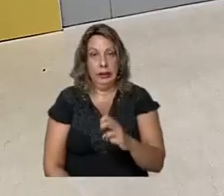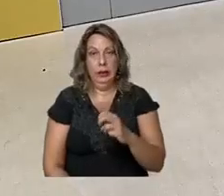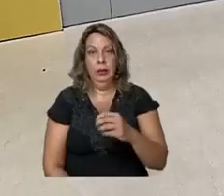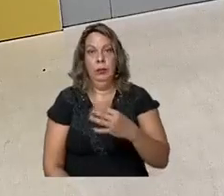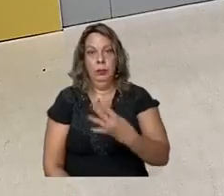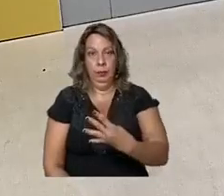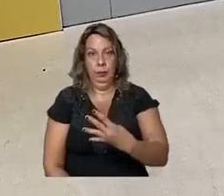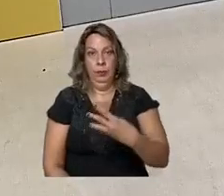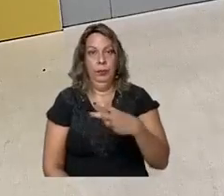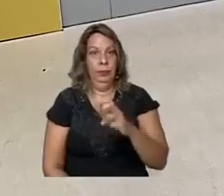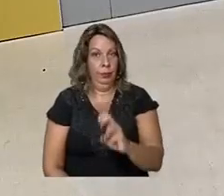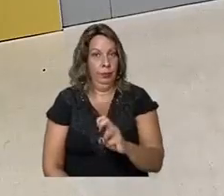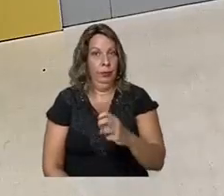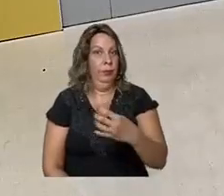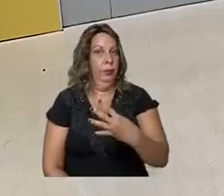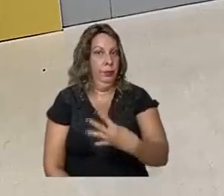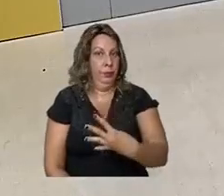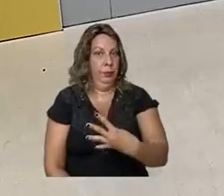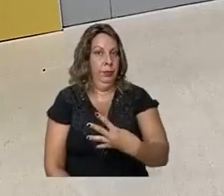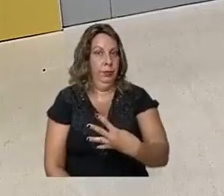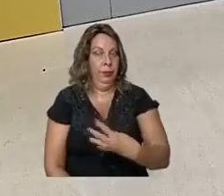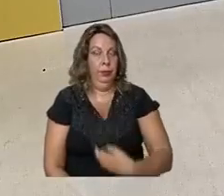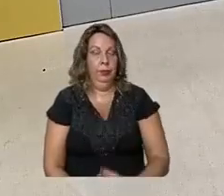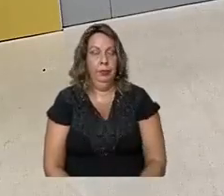54, 54,